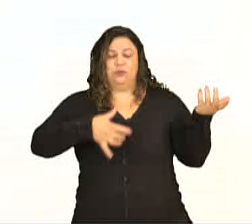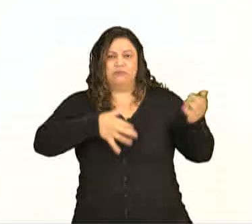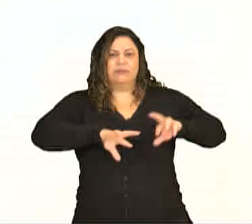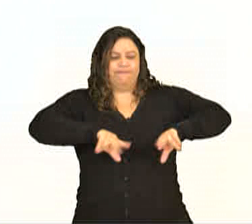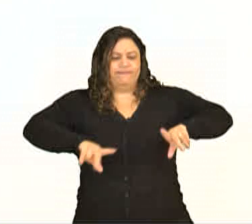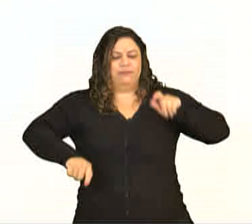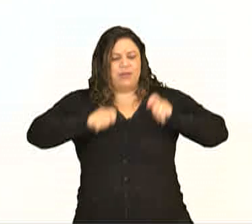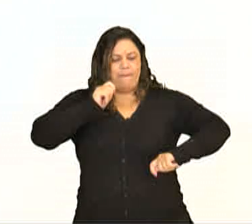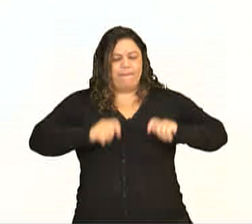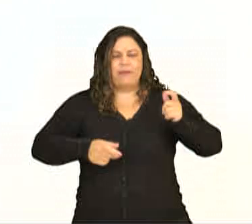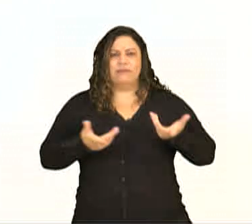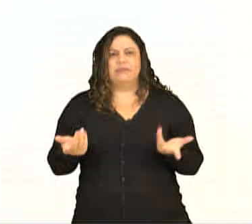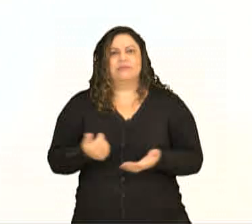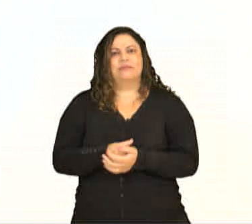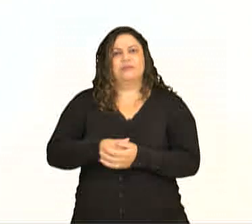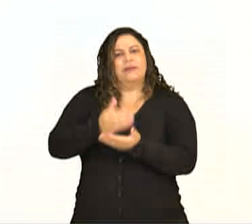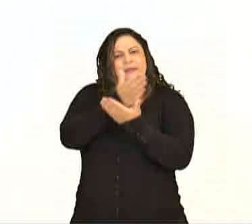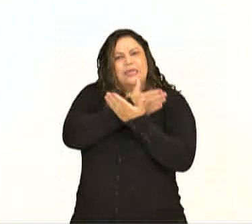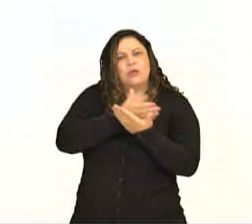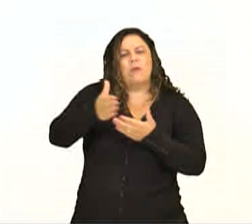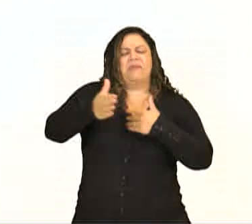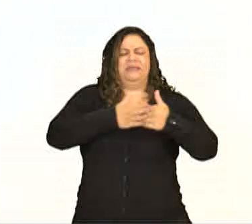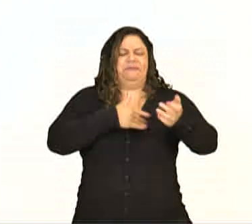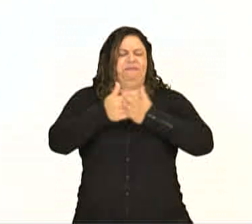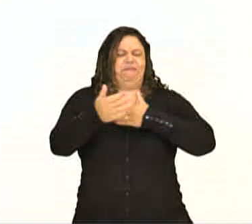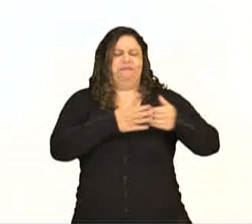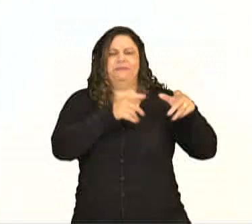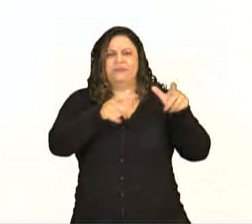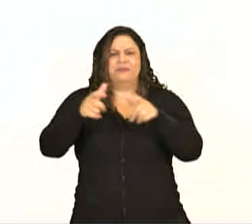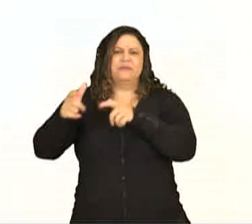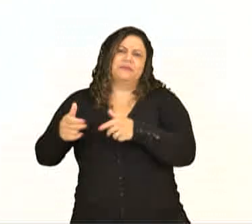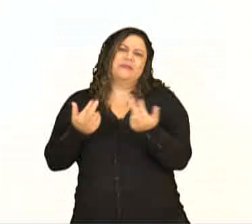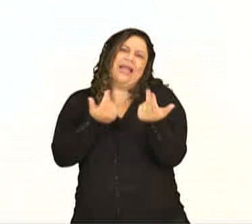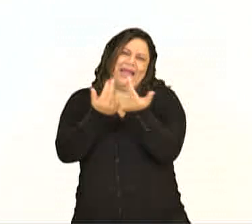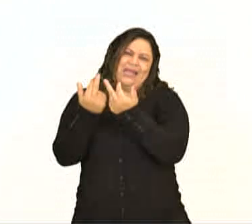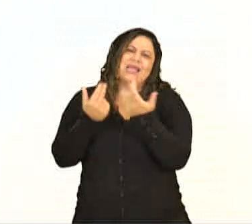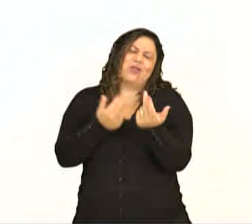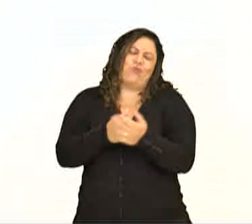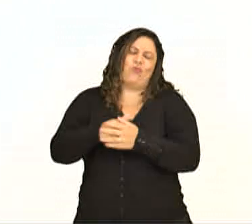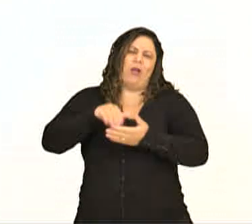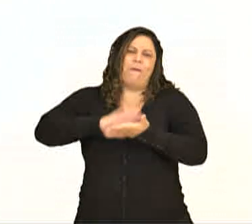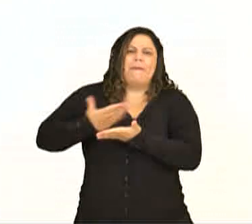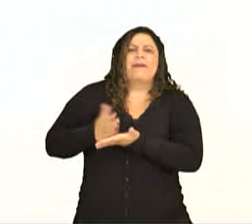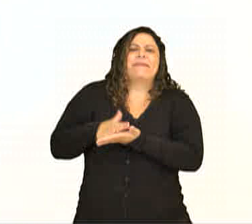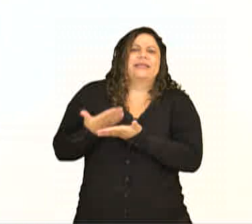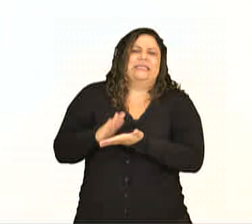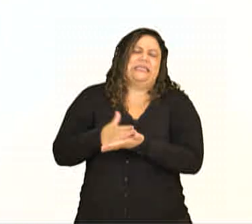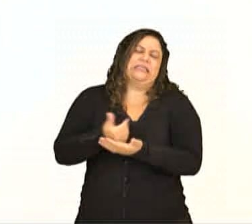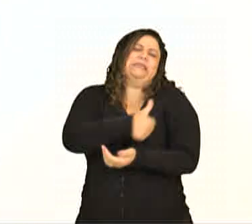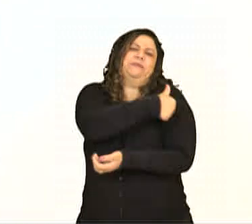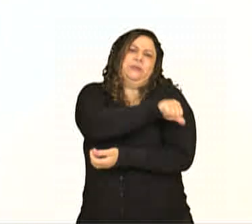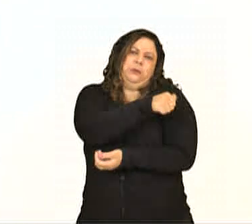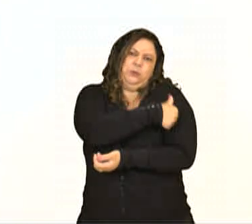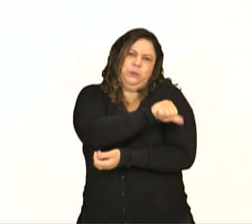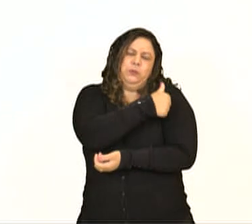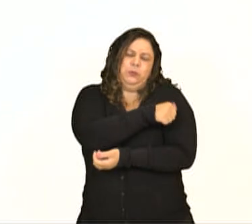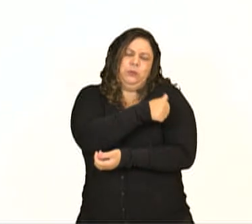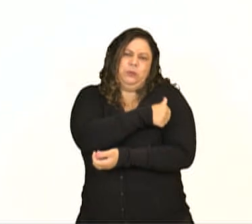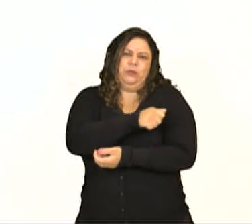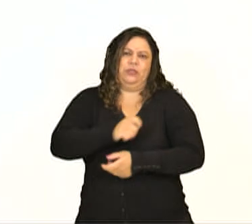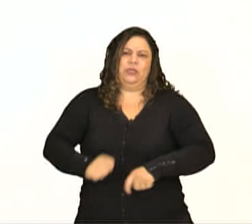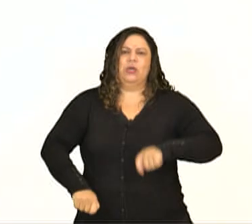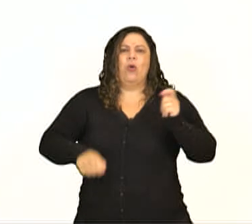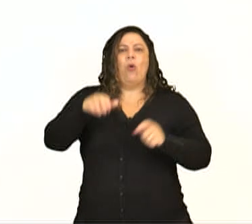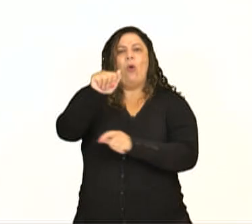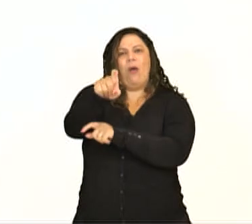que a rumba comece em qualquer lugar, assim como o samba no Rio ou um batuque axé em Salvador. Então a prof vai trocar para